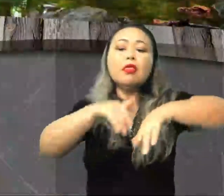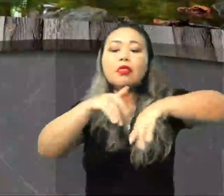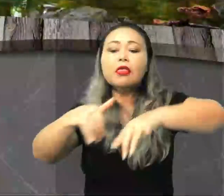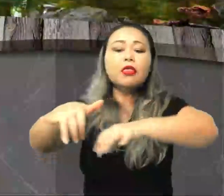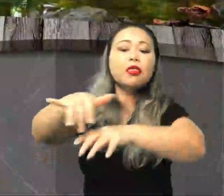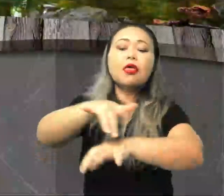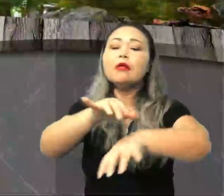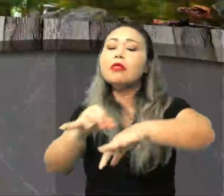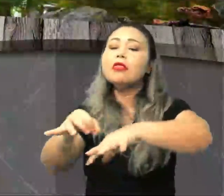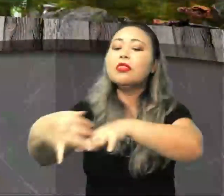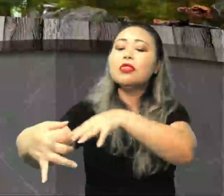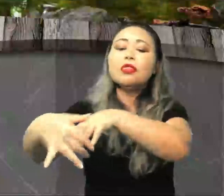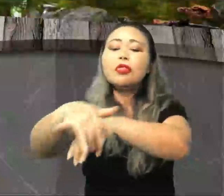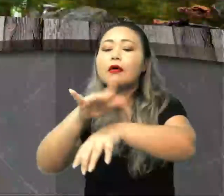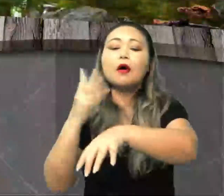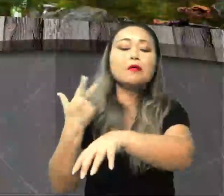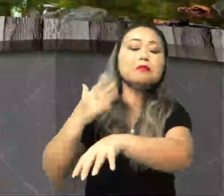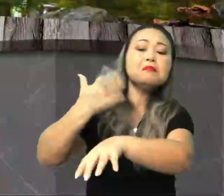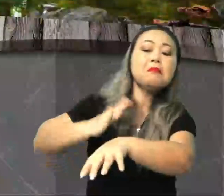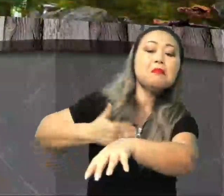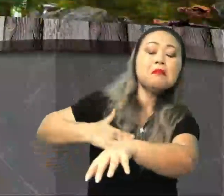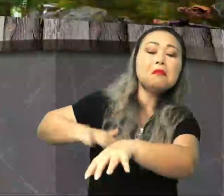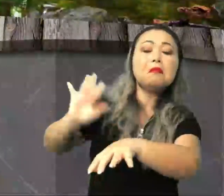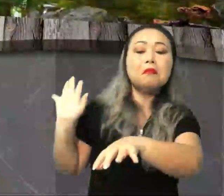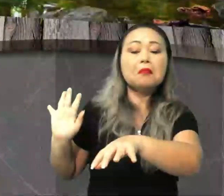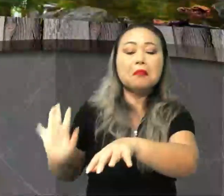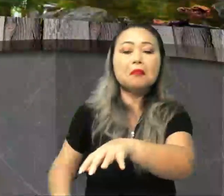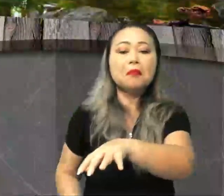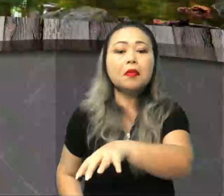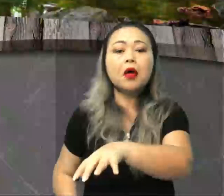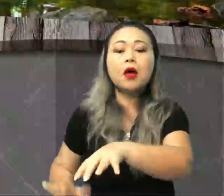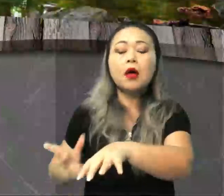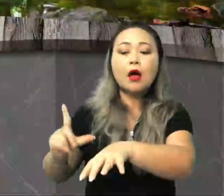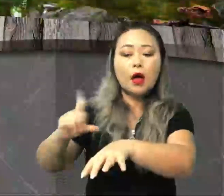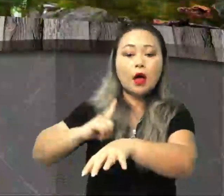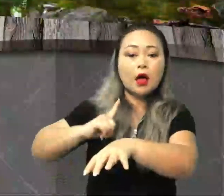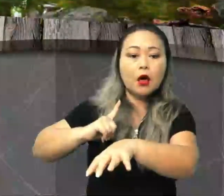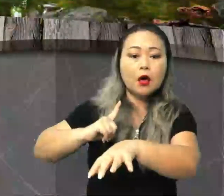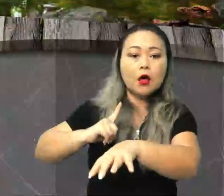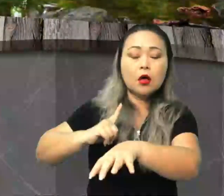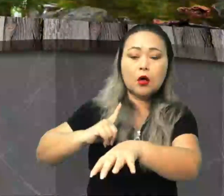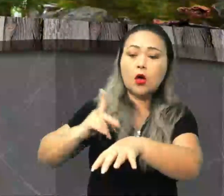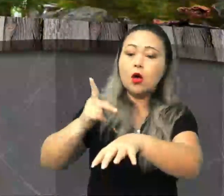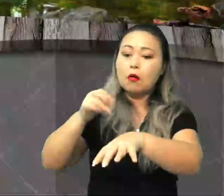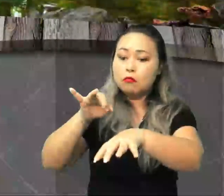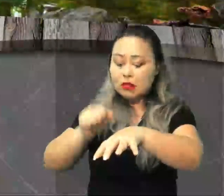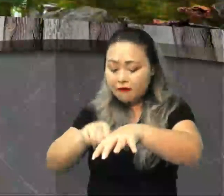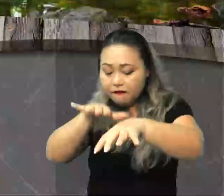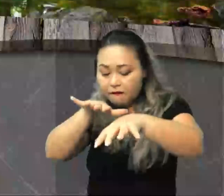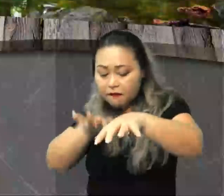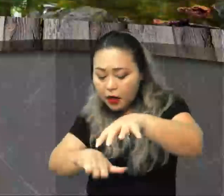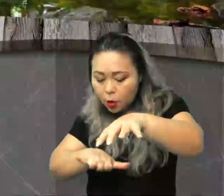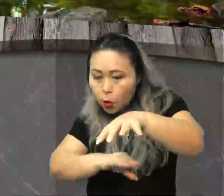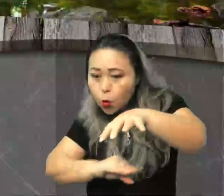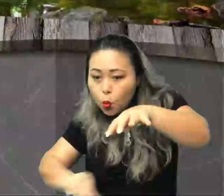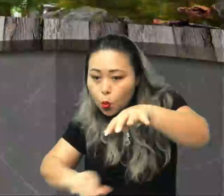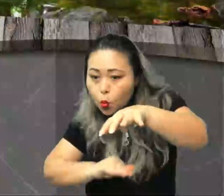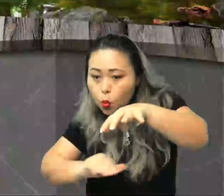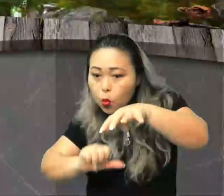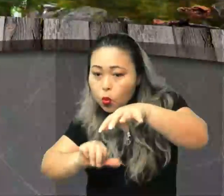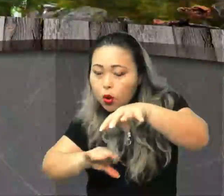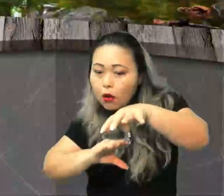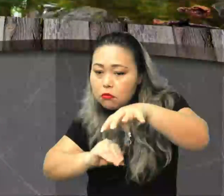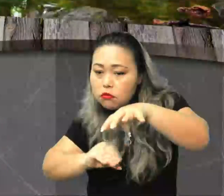ali. Água-viva, tudo bem, tranquila, nadando. Vai ter aquele que vai estar fixo lá no solo,